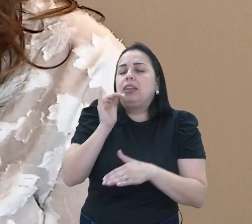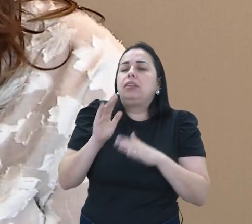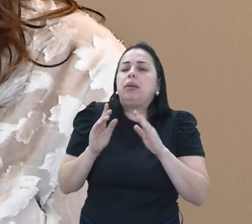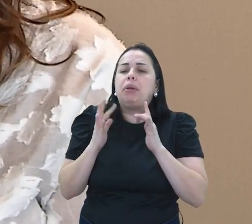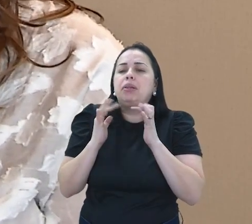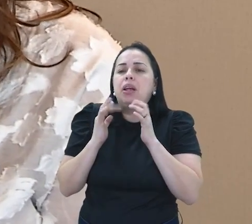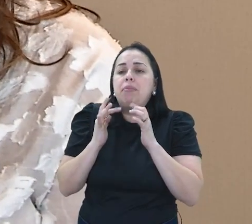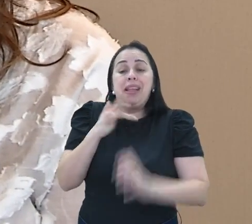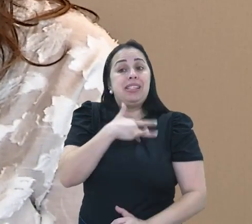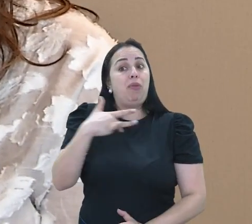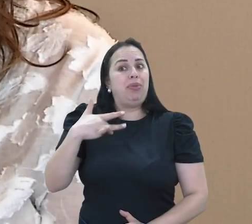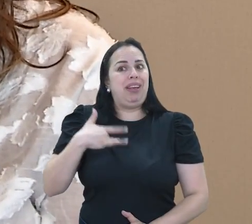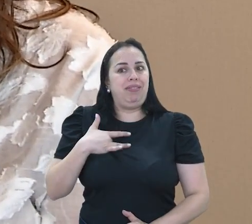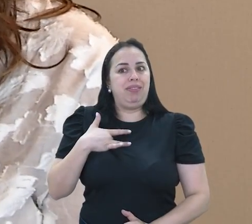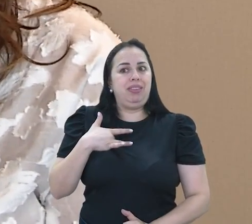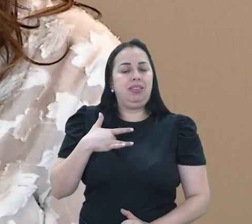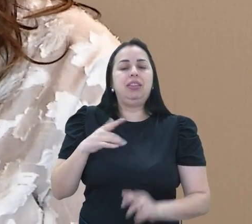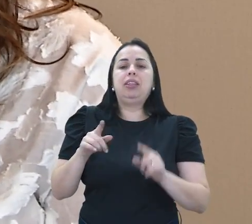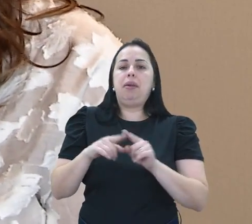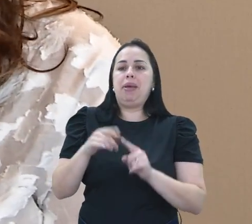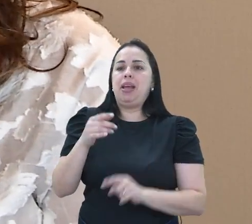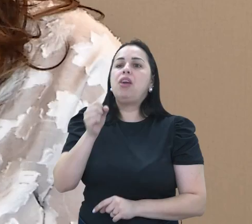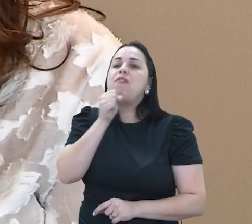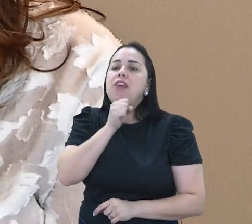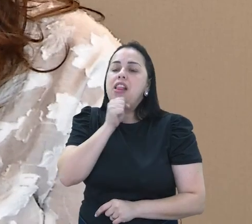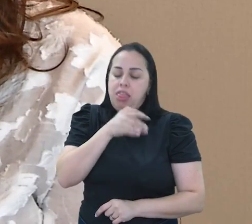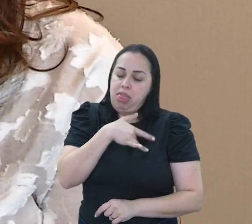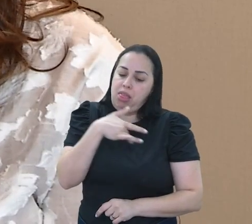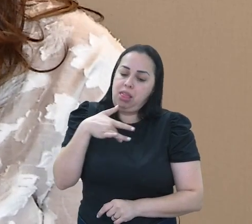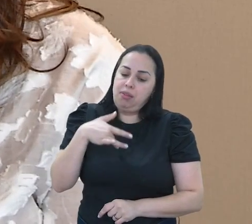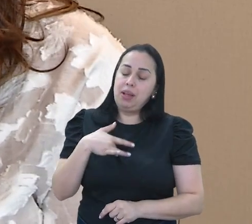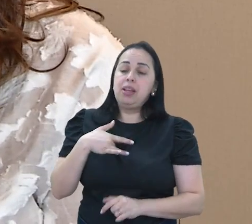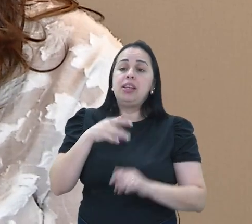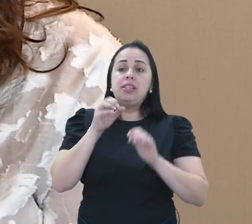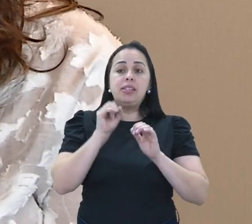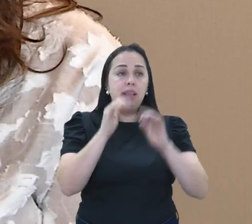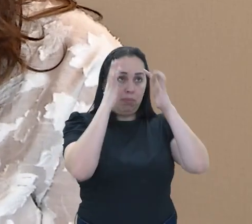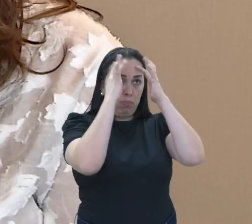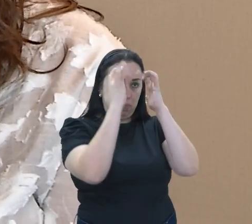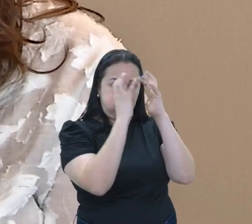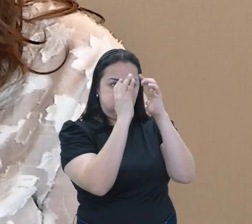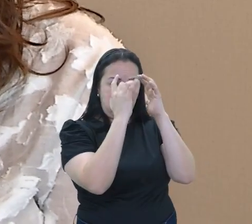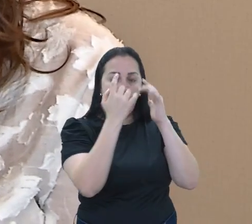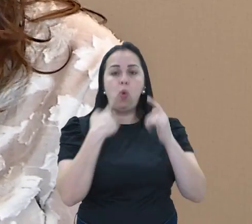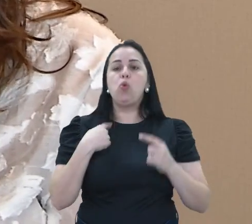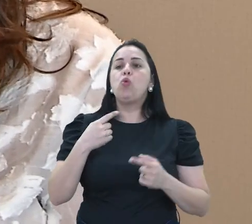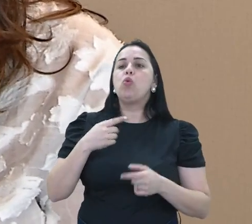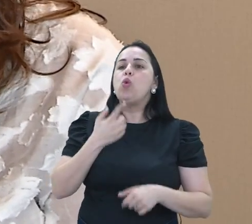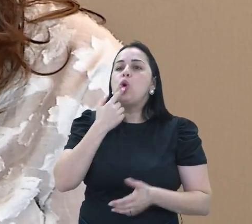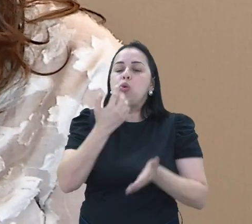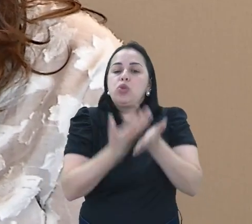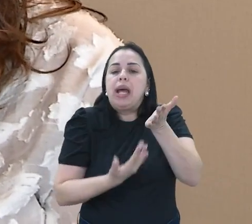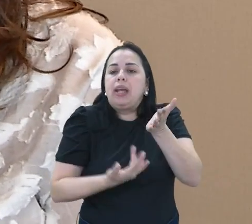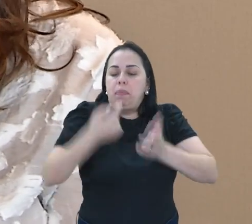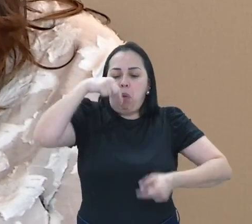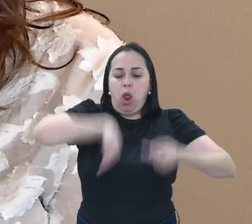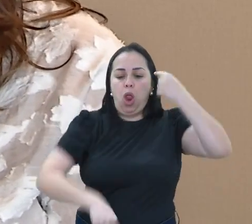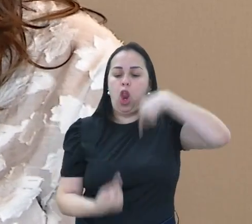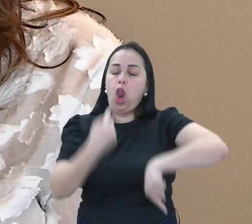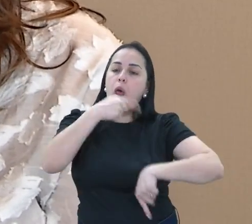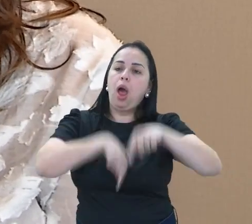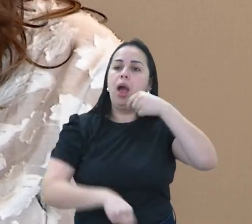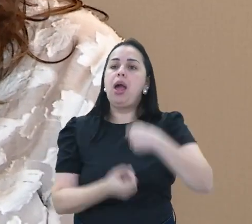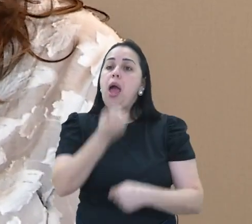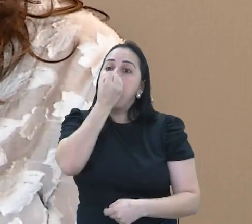preventivo para ter um envelhecimento saudável, porque através da atividade física a gente acaba estimulando e aumentando o fluxo sanguíneo cerebral. E isso é